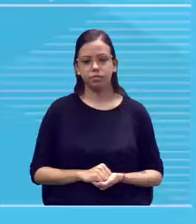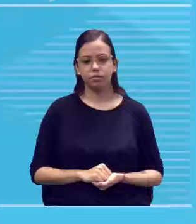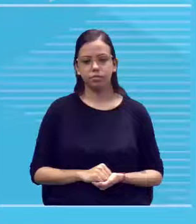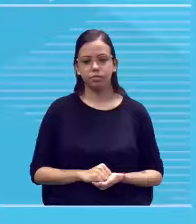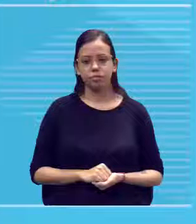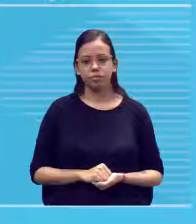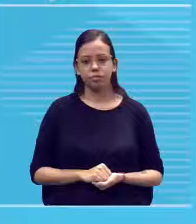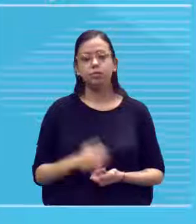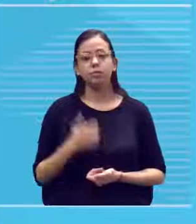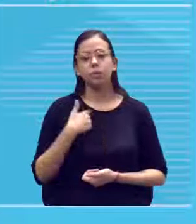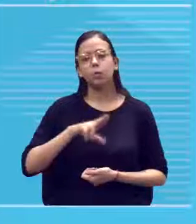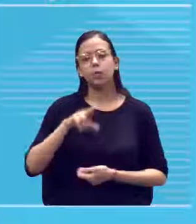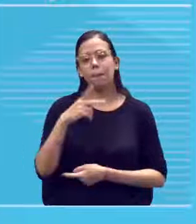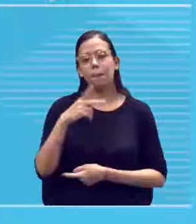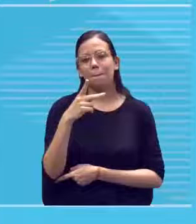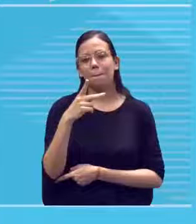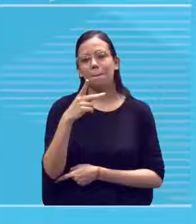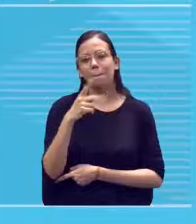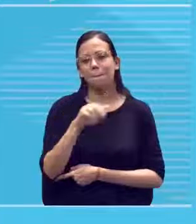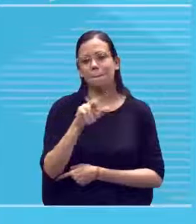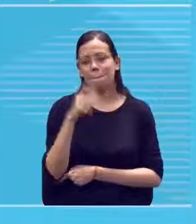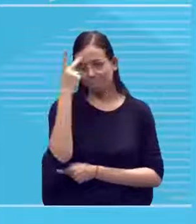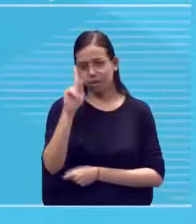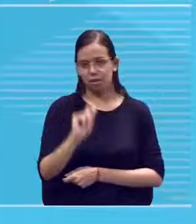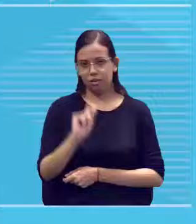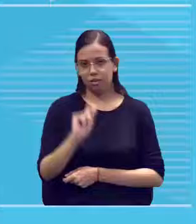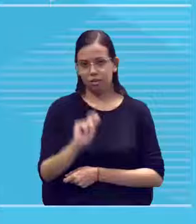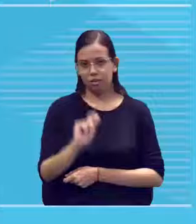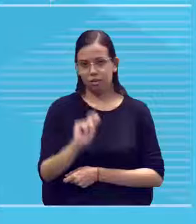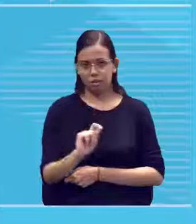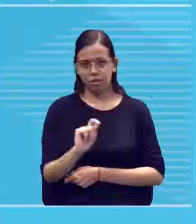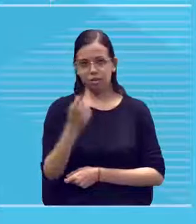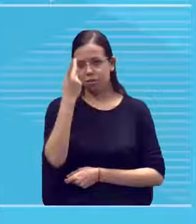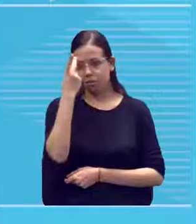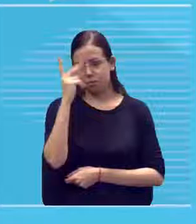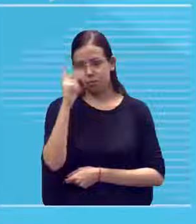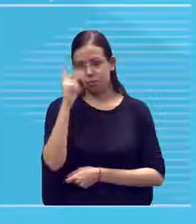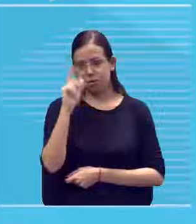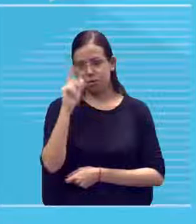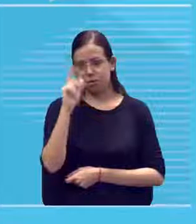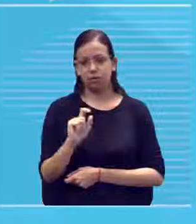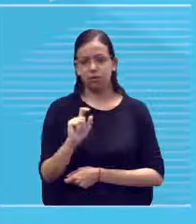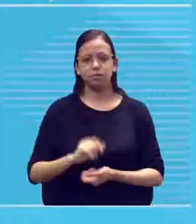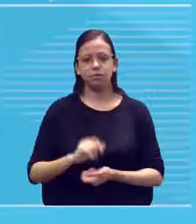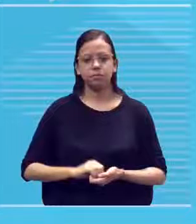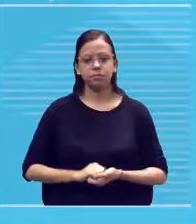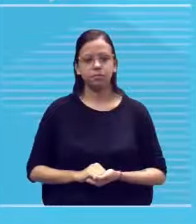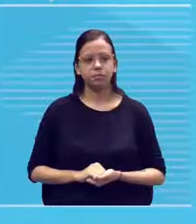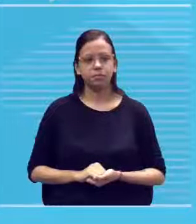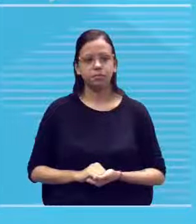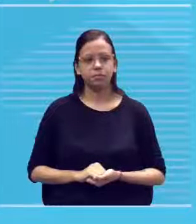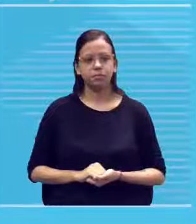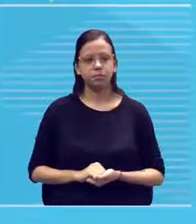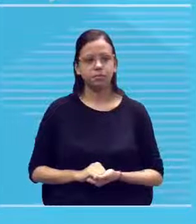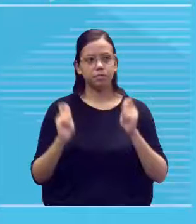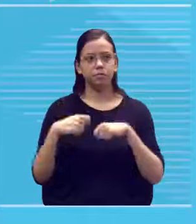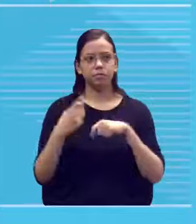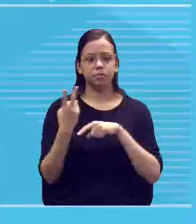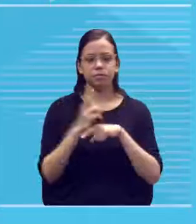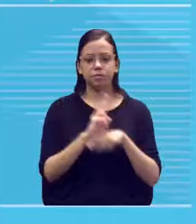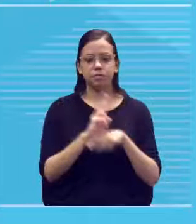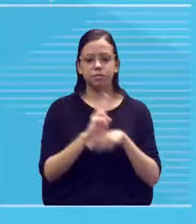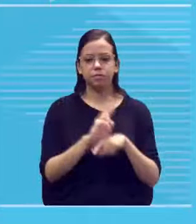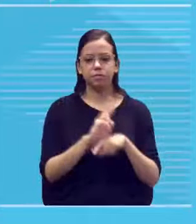o para que já está aí não é para aquele se ele pudesse ser